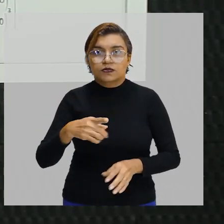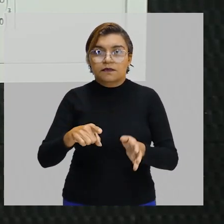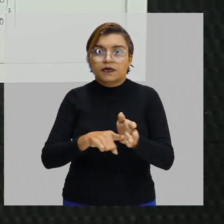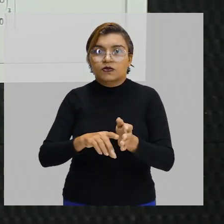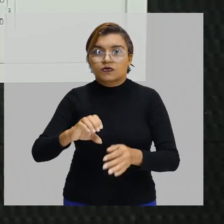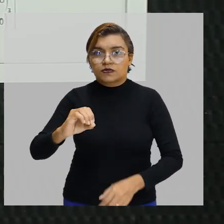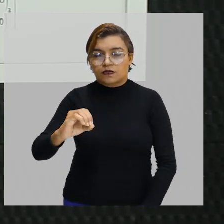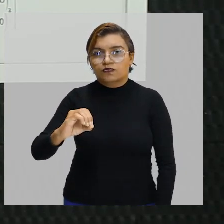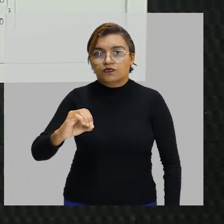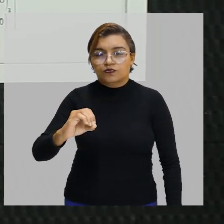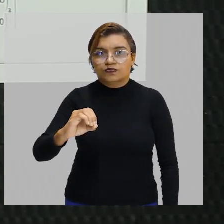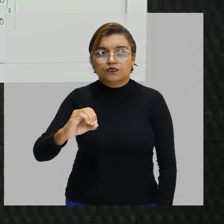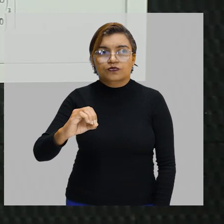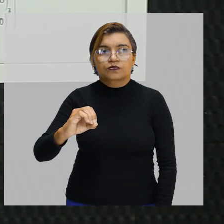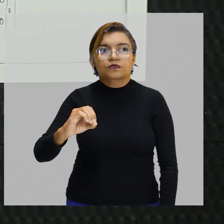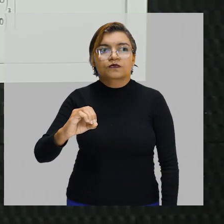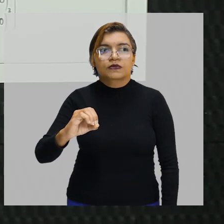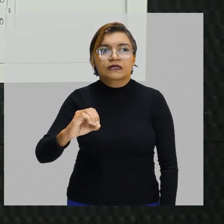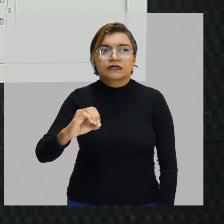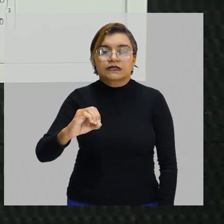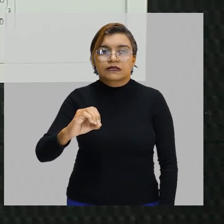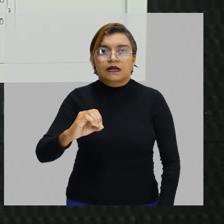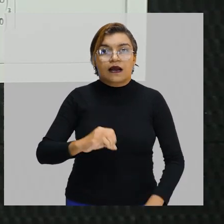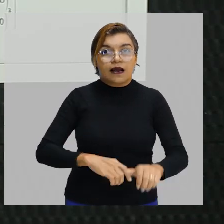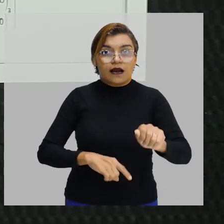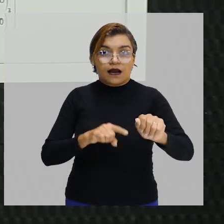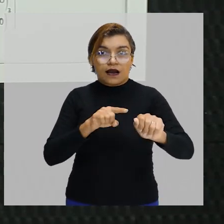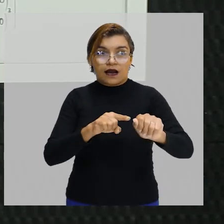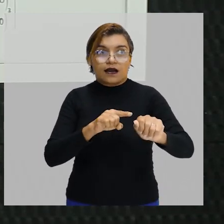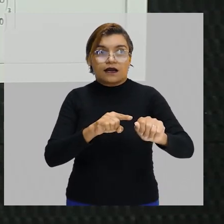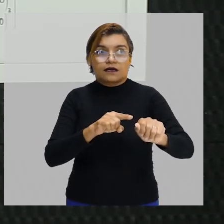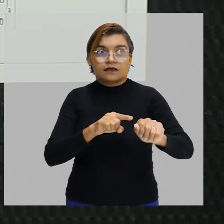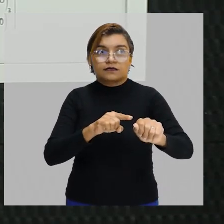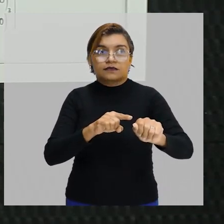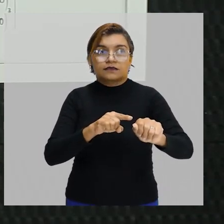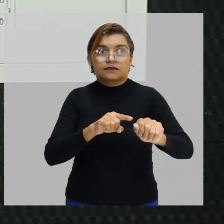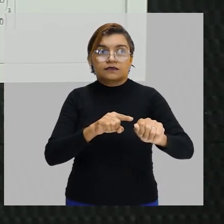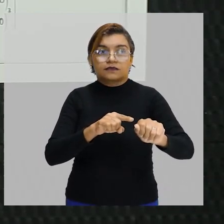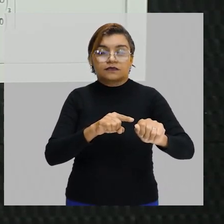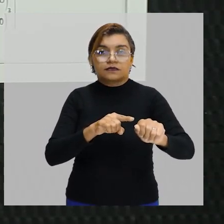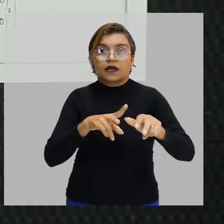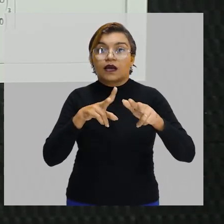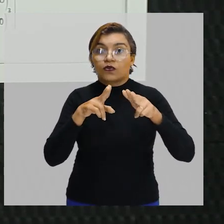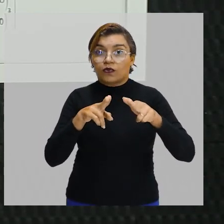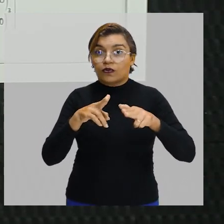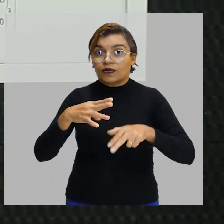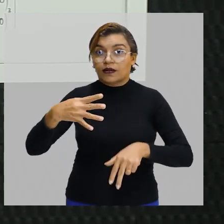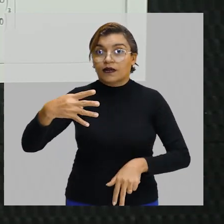Menos 0. Ou seja, o determinante de A é igual a 14.